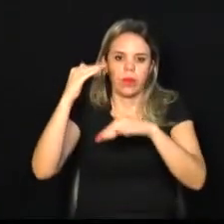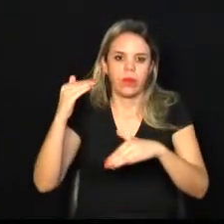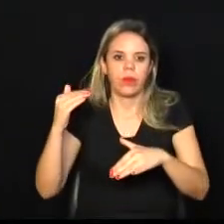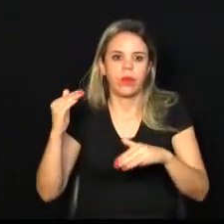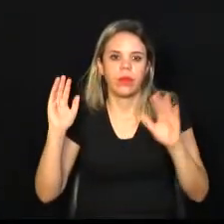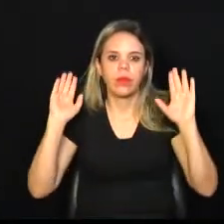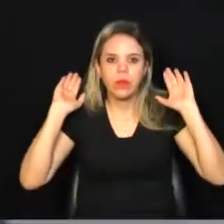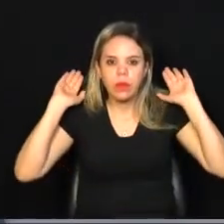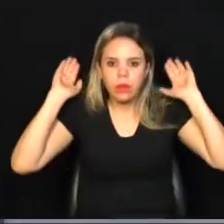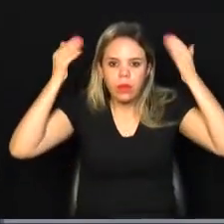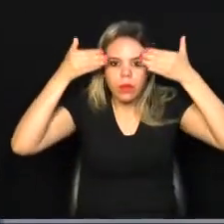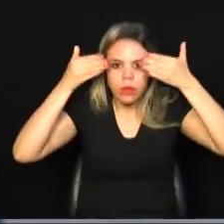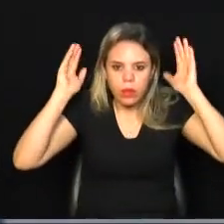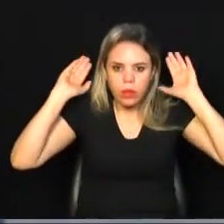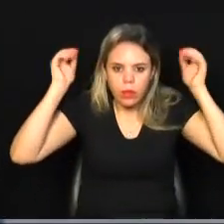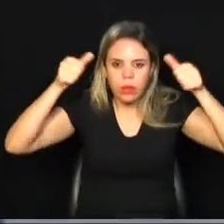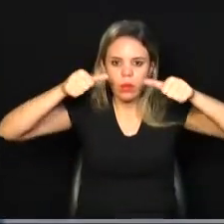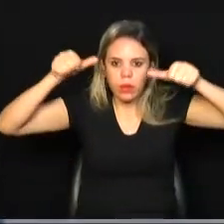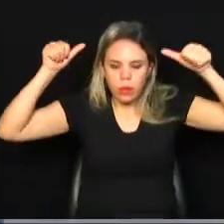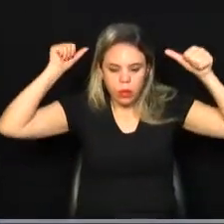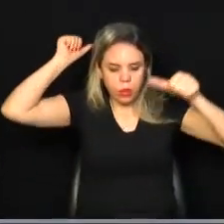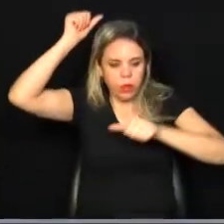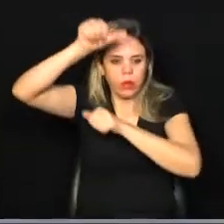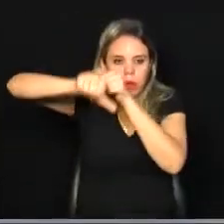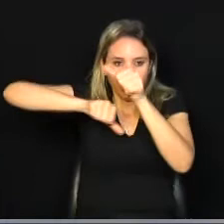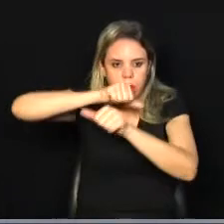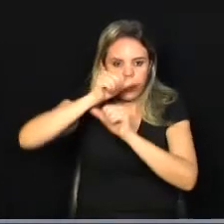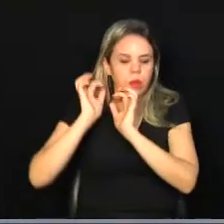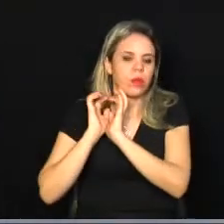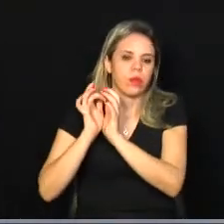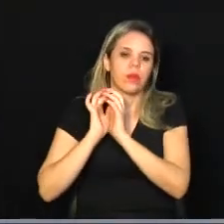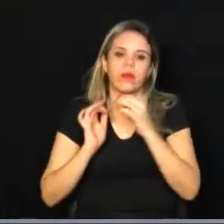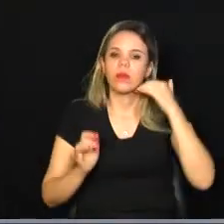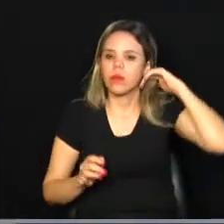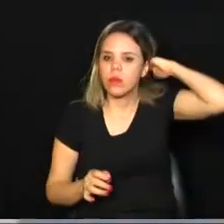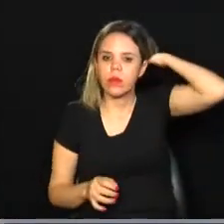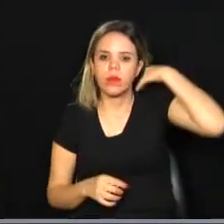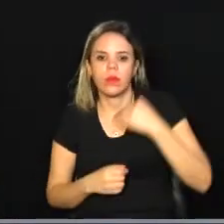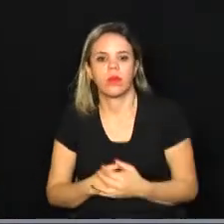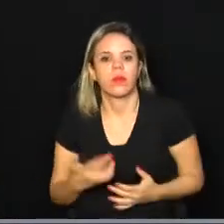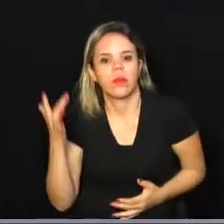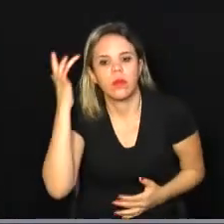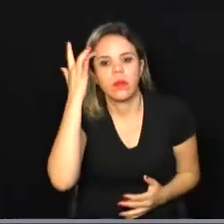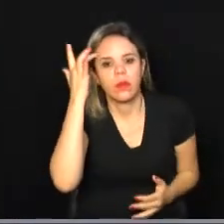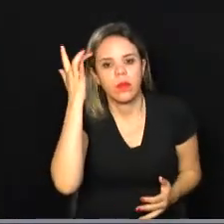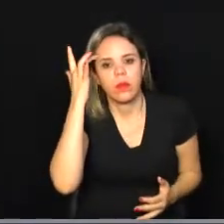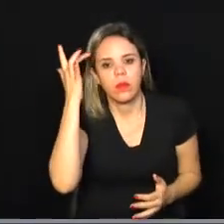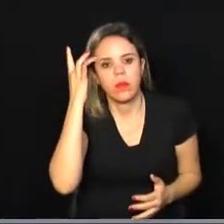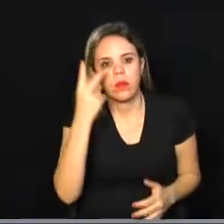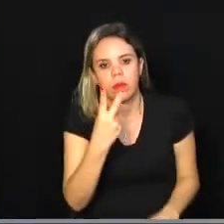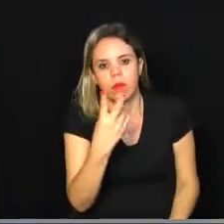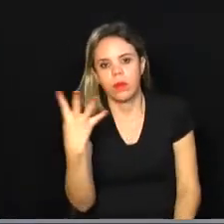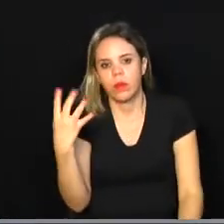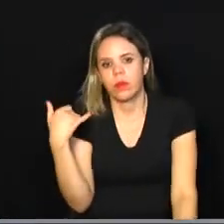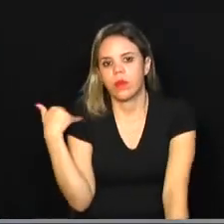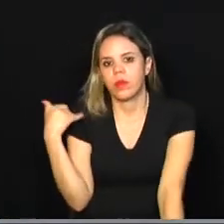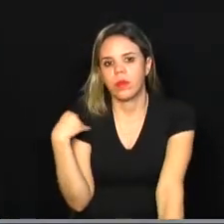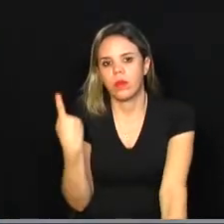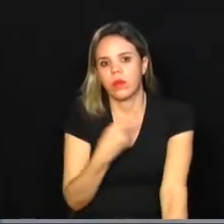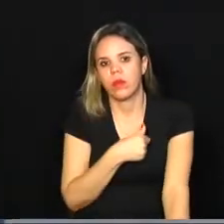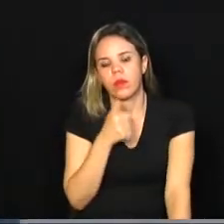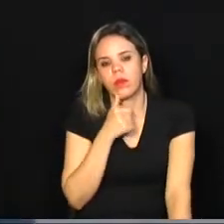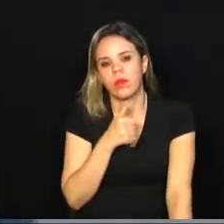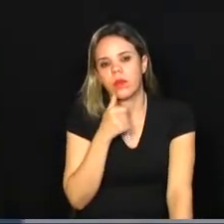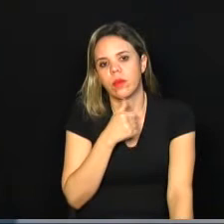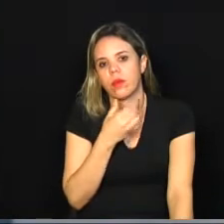para frente. Então, ele chega no seu auge de maturidade com 24 anos nós mulheres